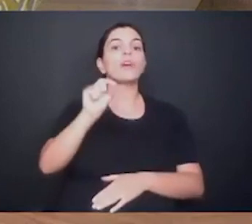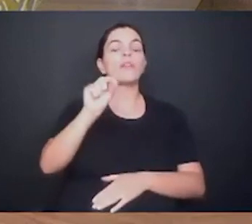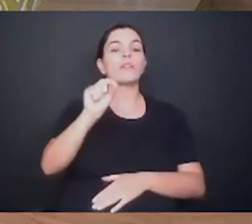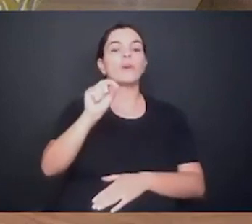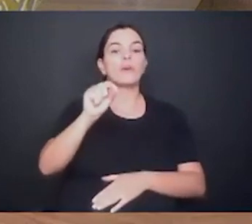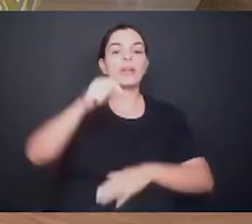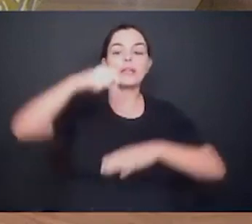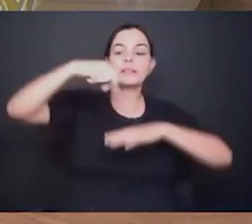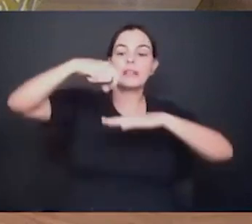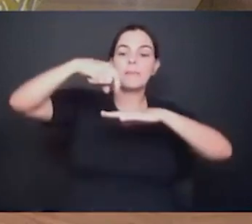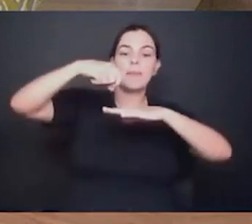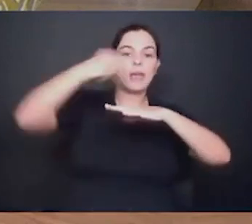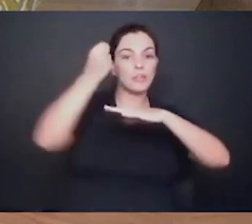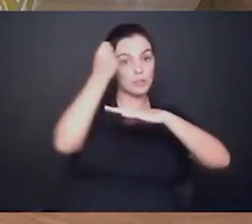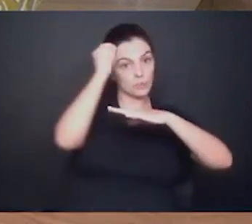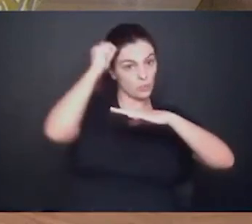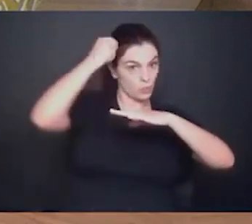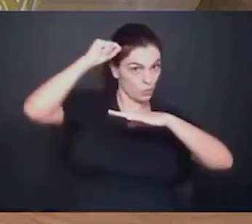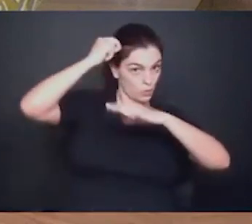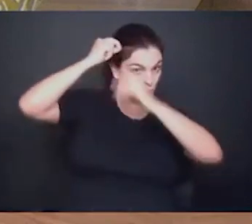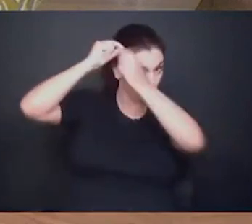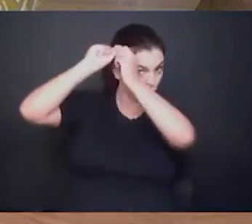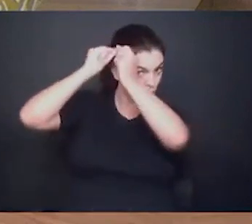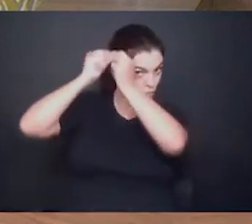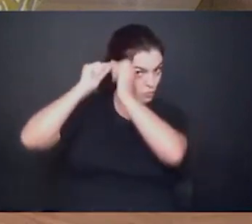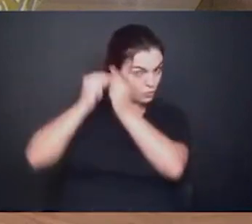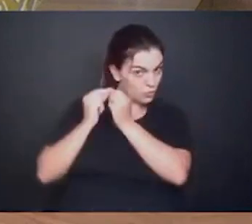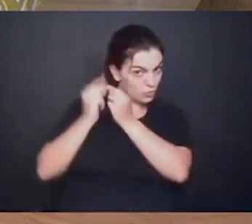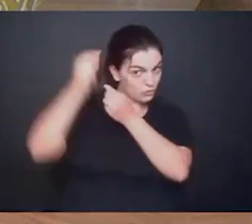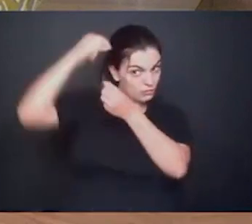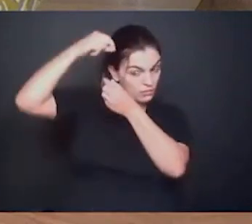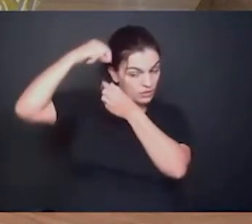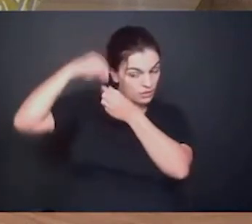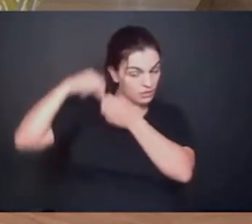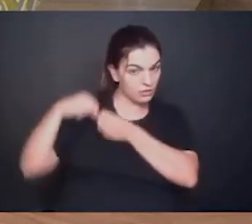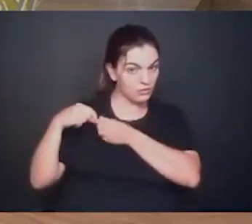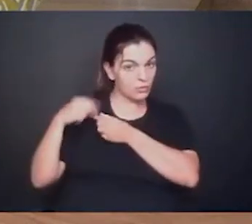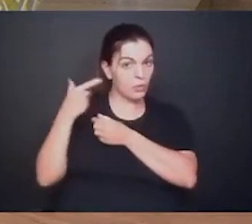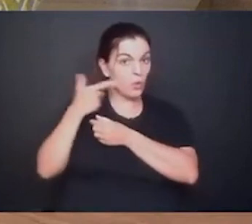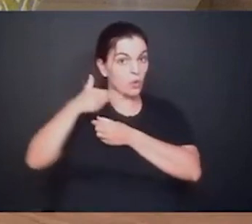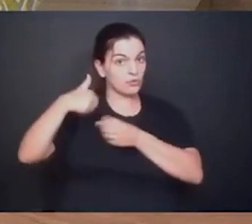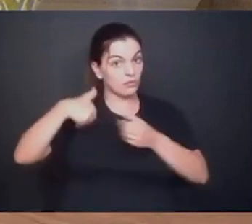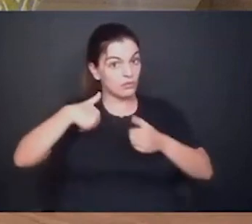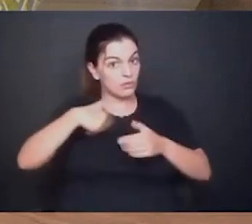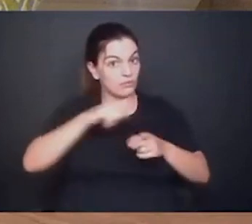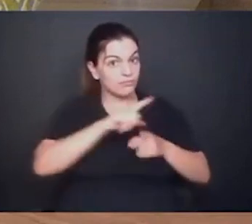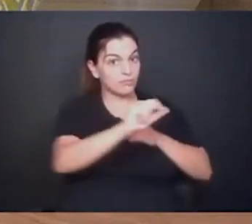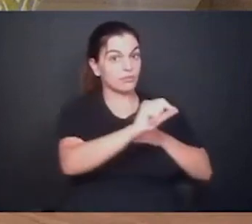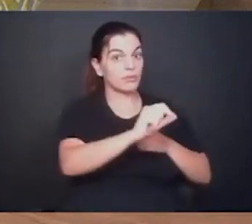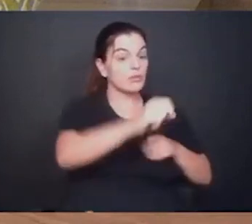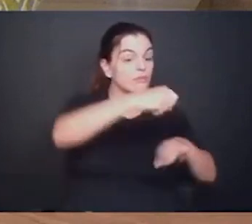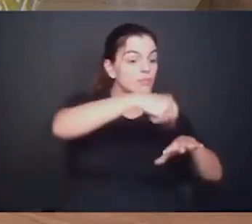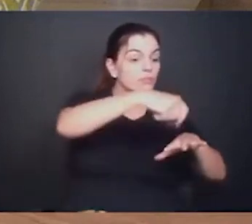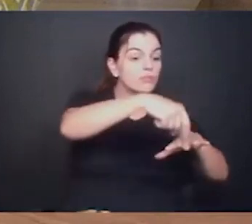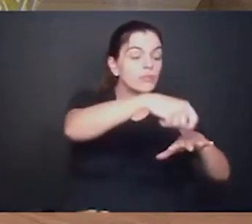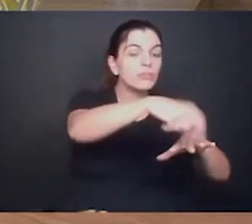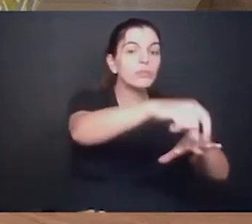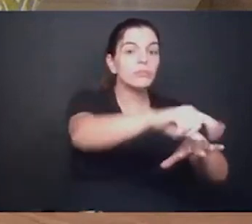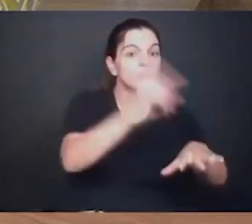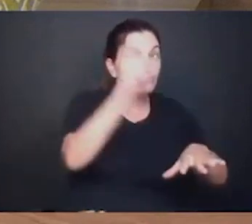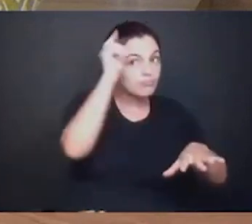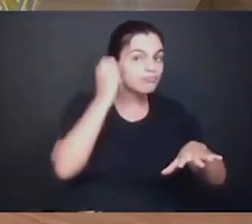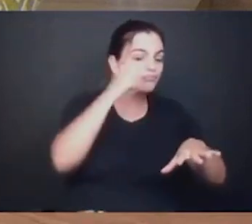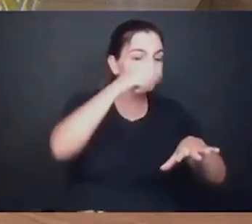quilombos. São heranças de uma cultura que resistiu de várias formas para sobreviver. Transformar a dor em